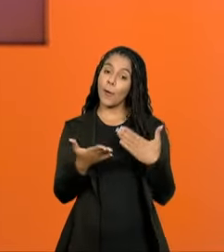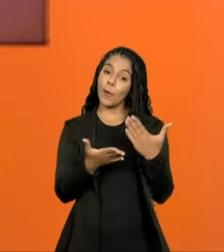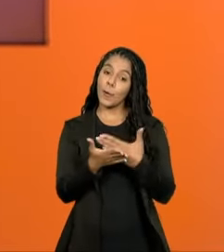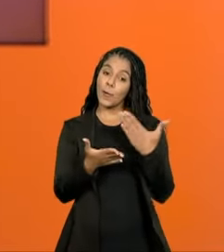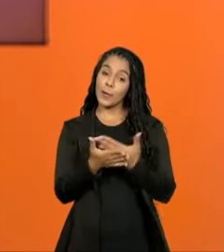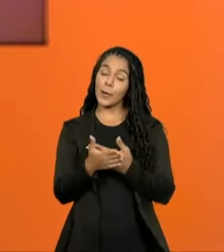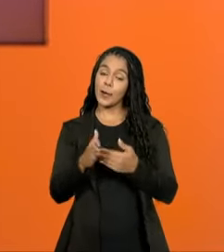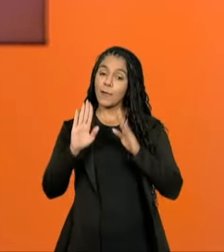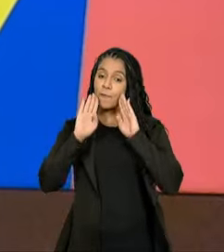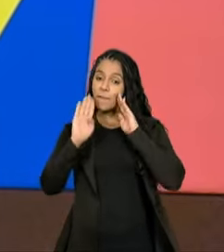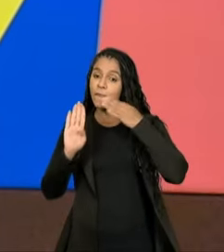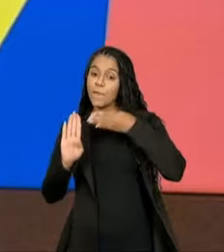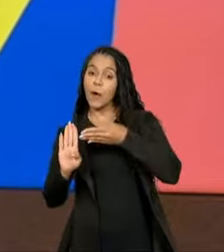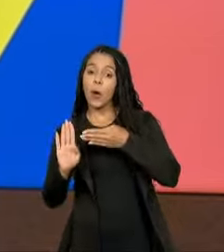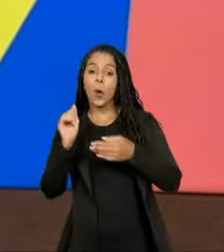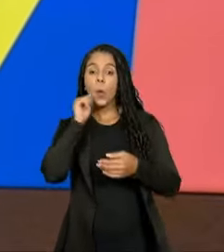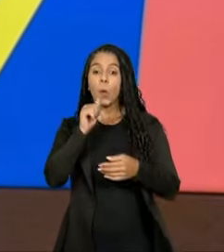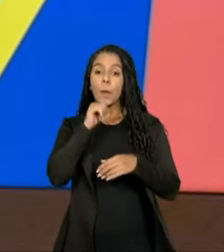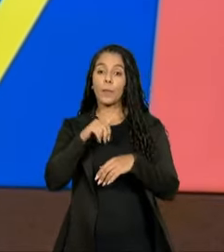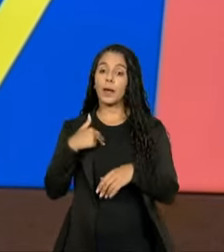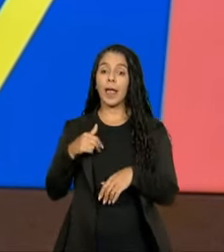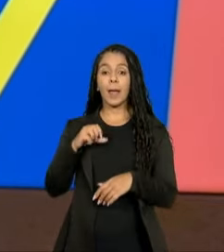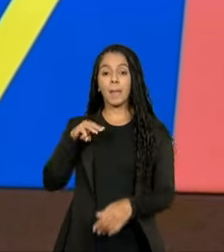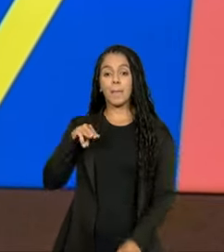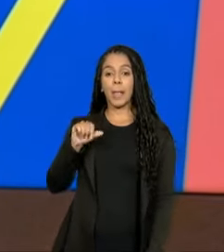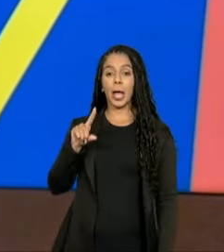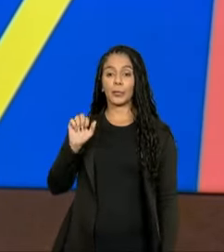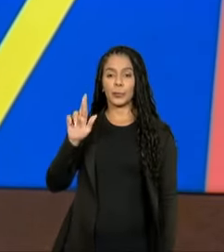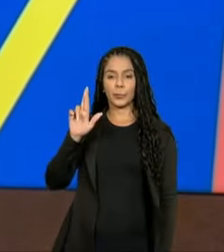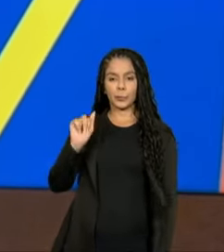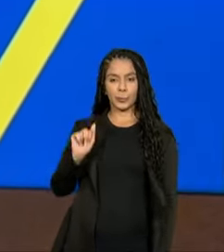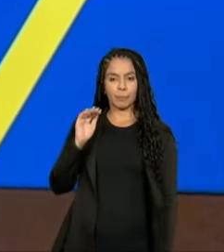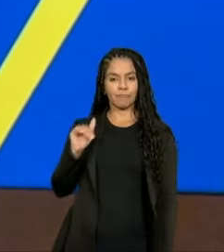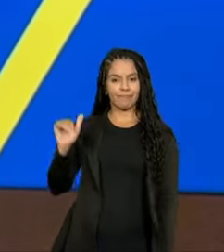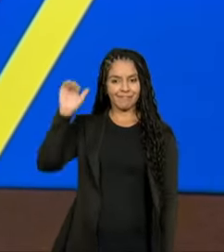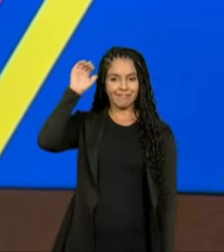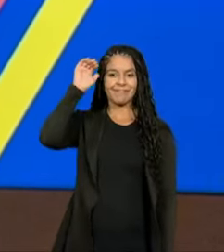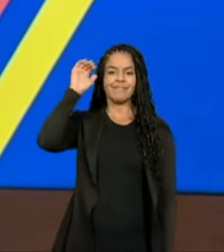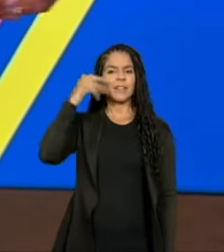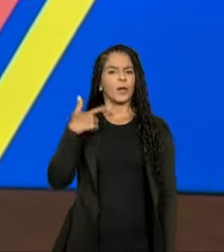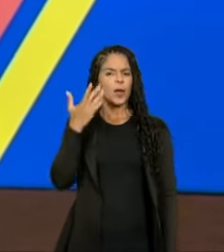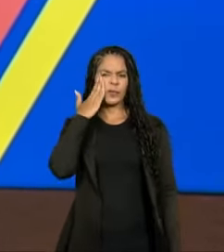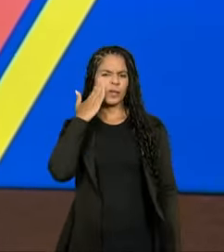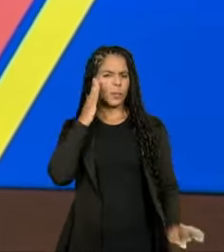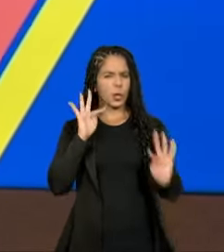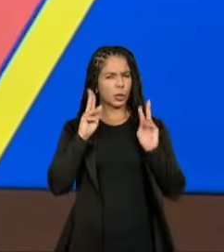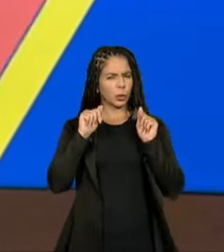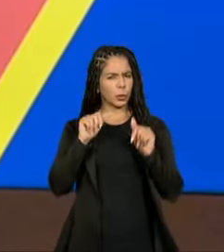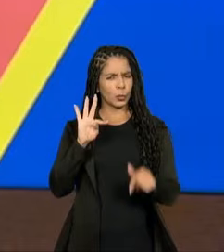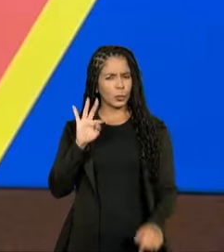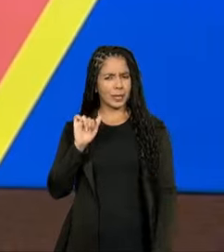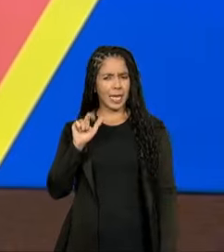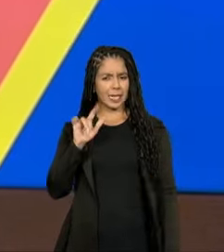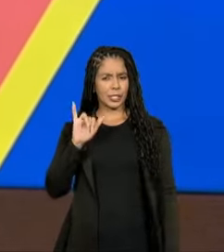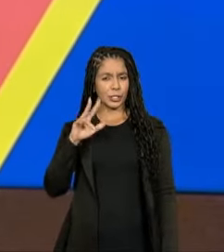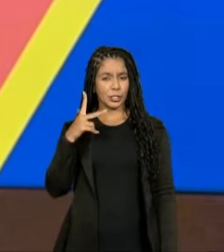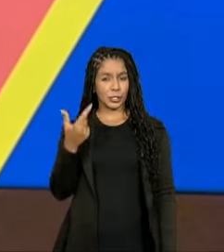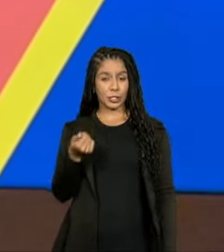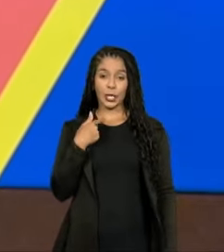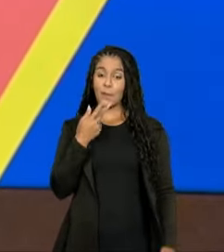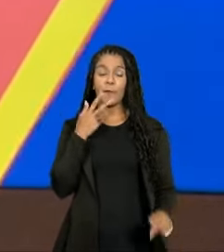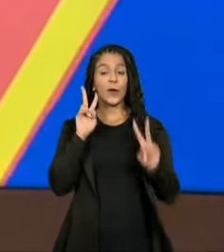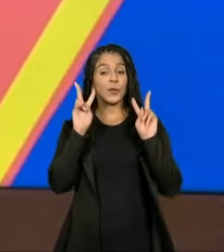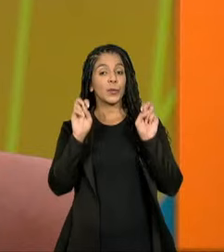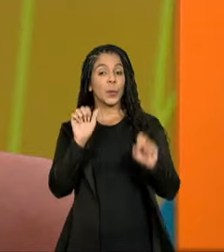mulher madura. É, depois eu quero saber tudo, hein, Thalitinha? Já que eu tô falando do sexo feminino,